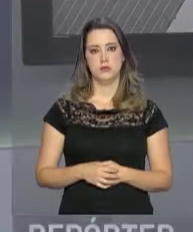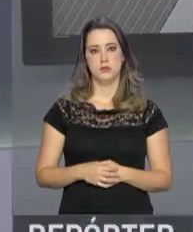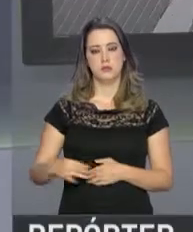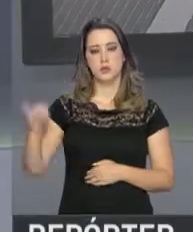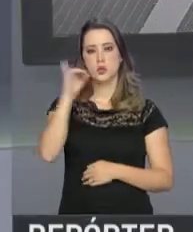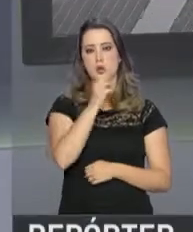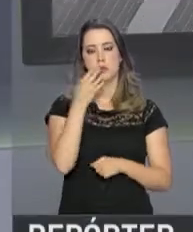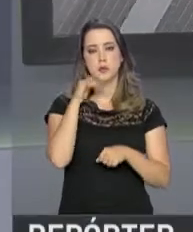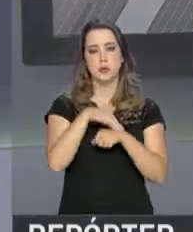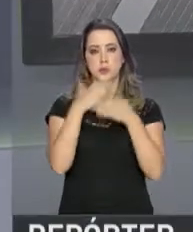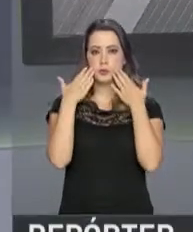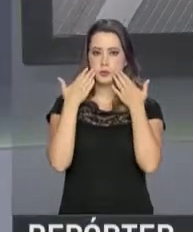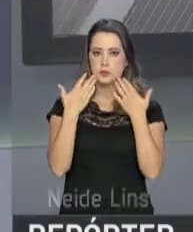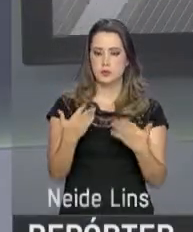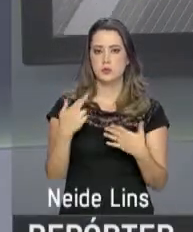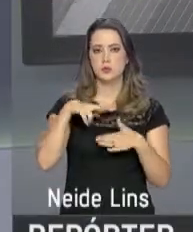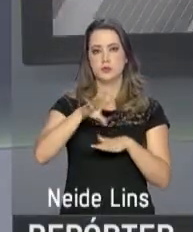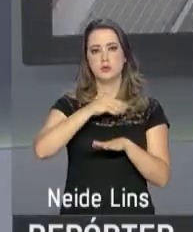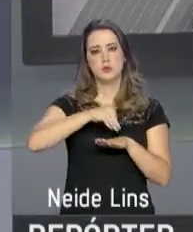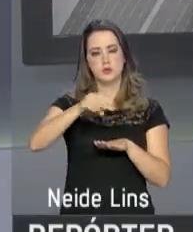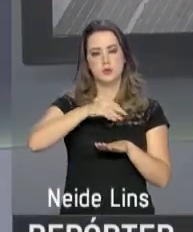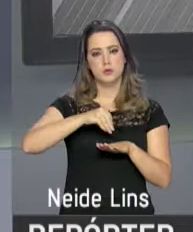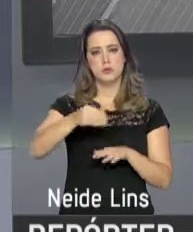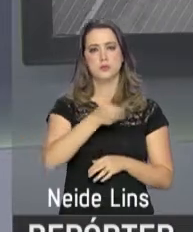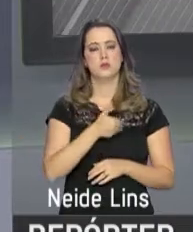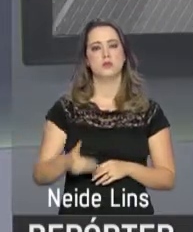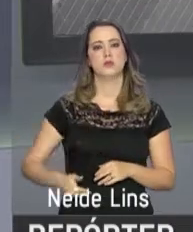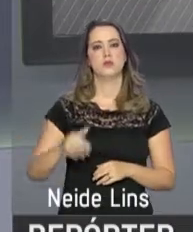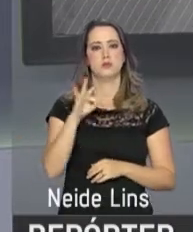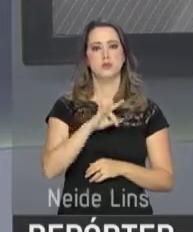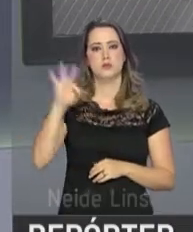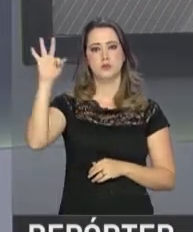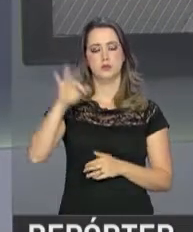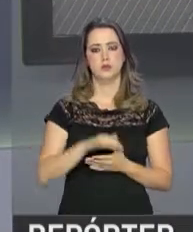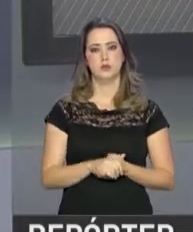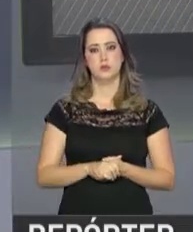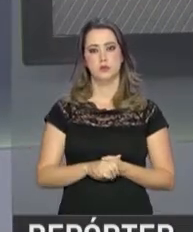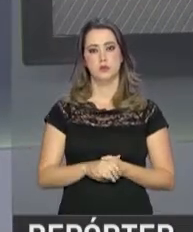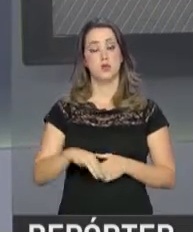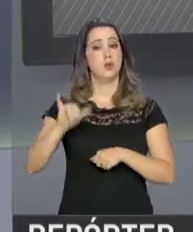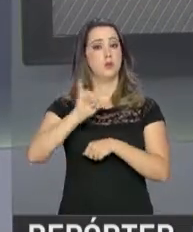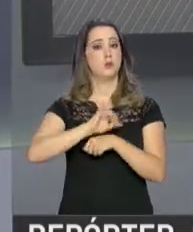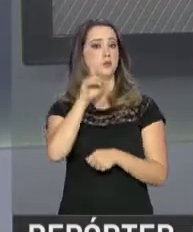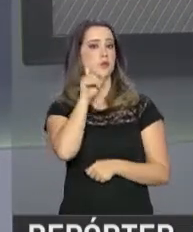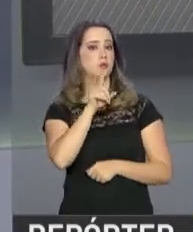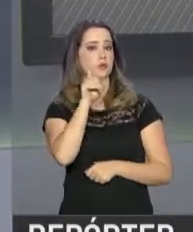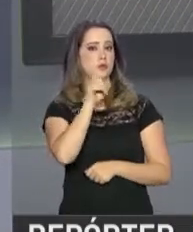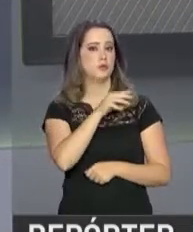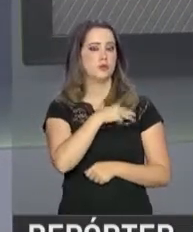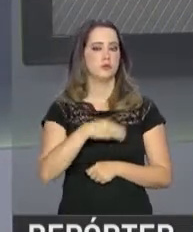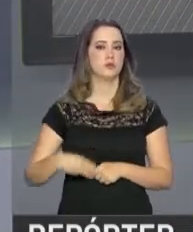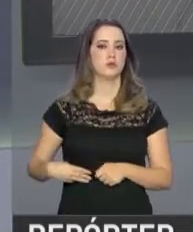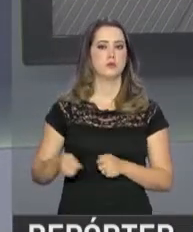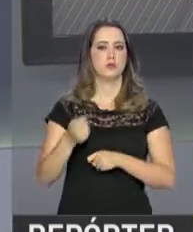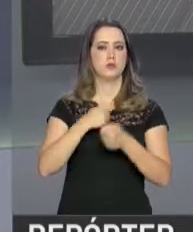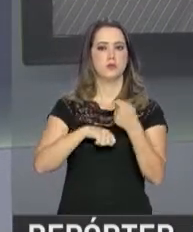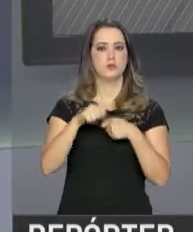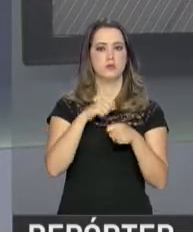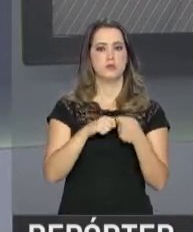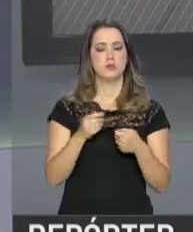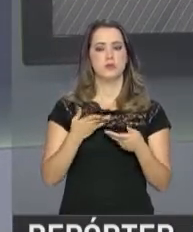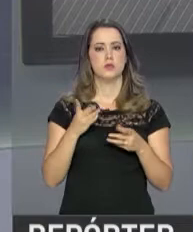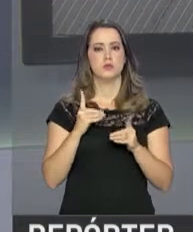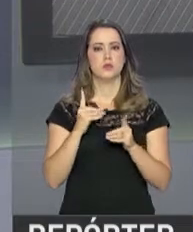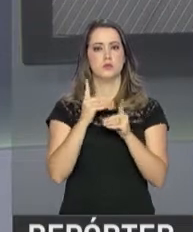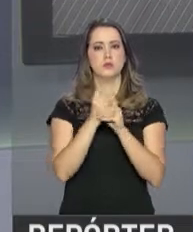Olá, boa noite. No ar o repórter NBR com as notícias do governo federal. Em Washington, nos Estados Unidos, o ministro da